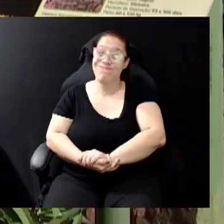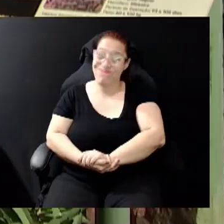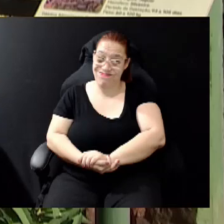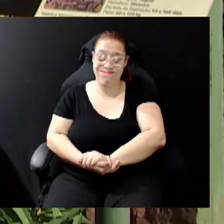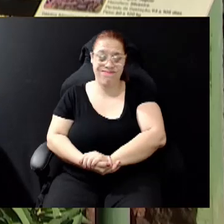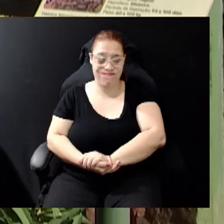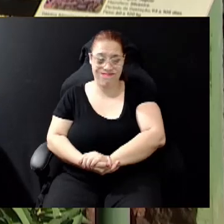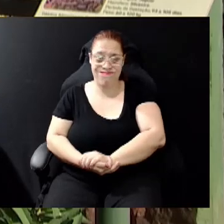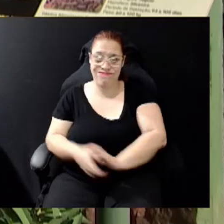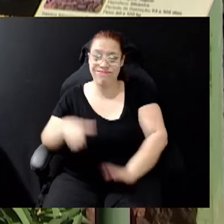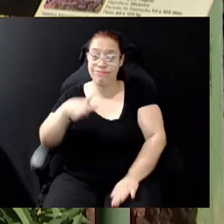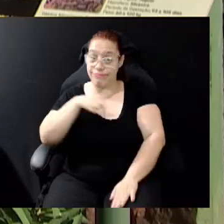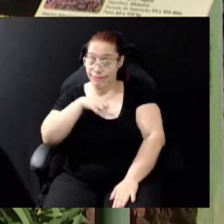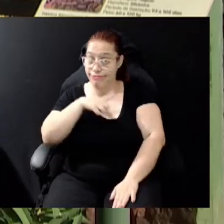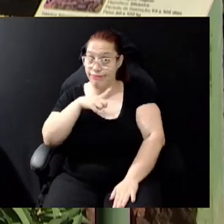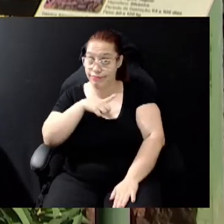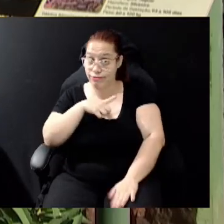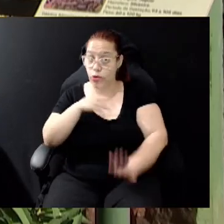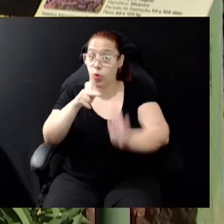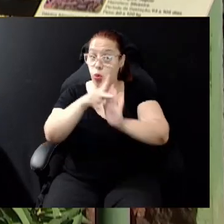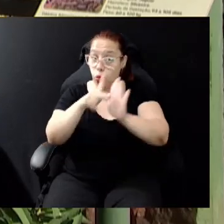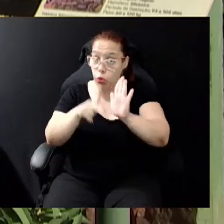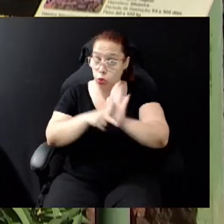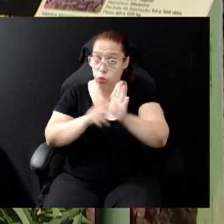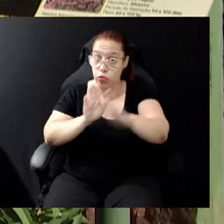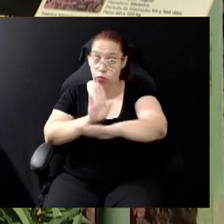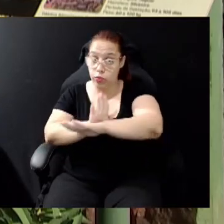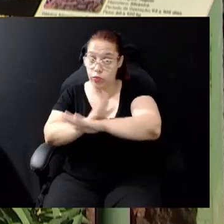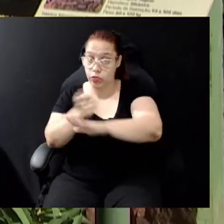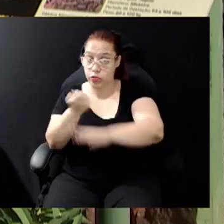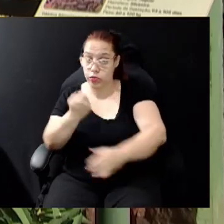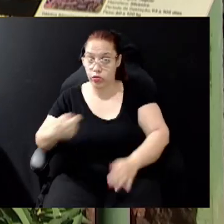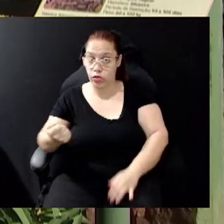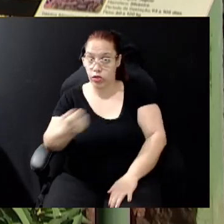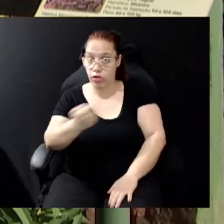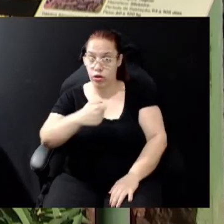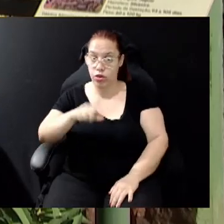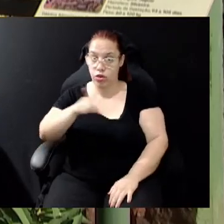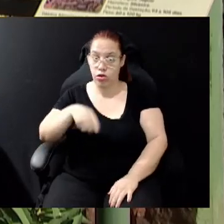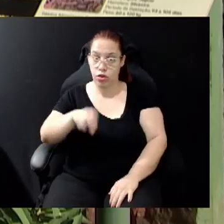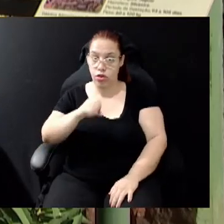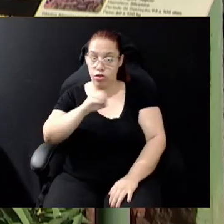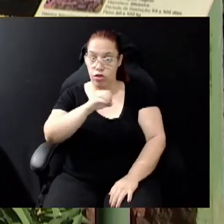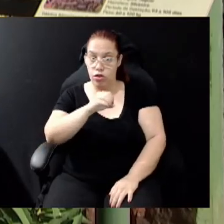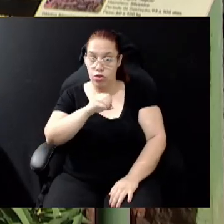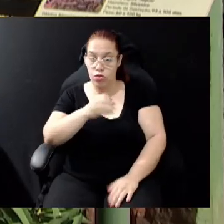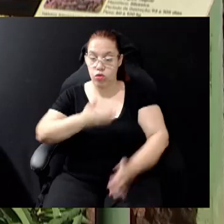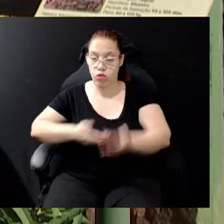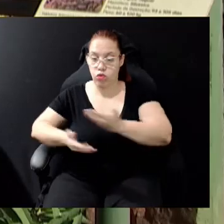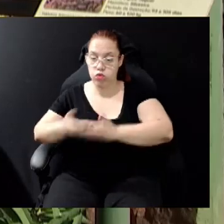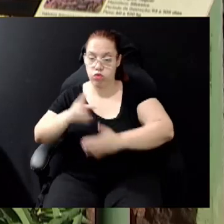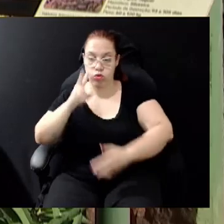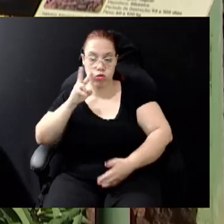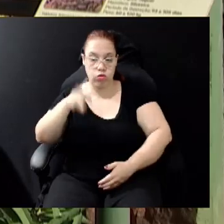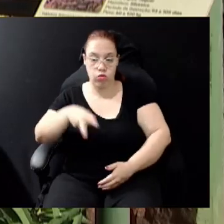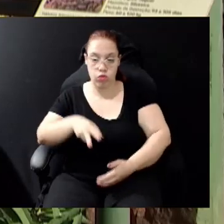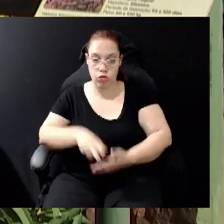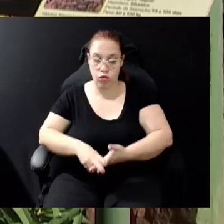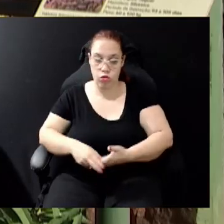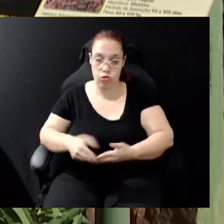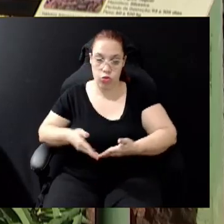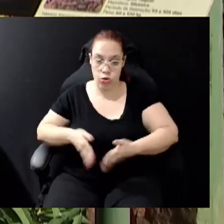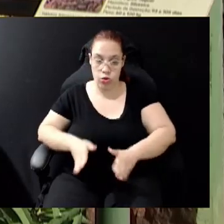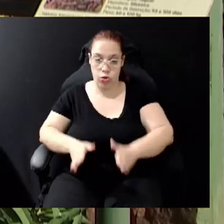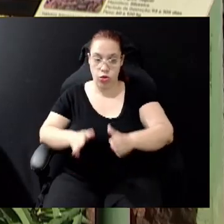tem um projeto aí junto à Associação de Zoológicos que visa a reprodução, tá, dessas